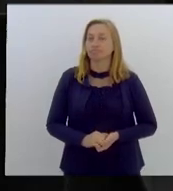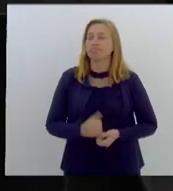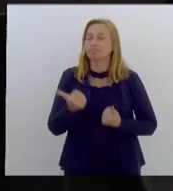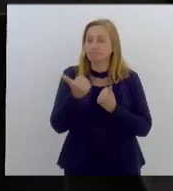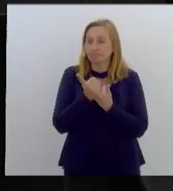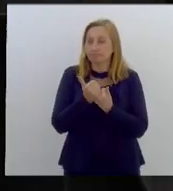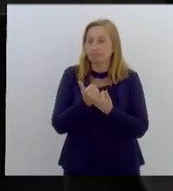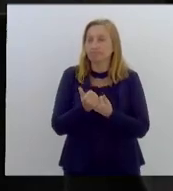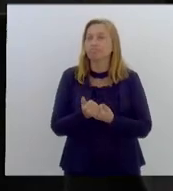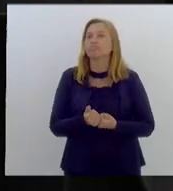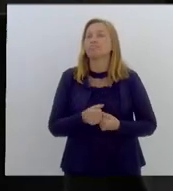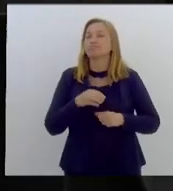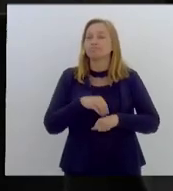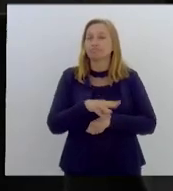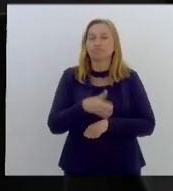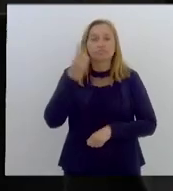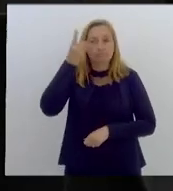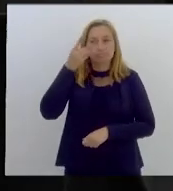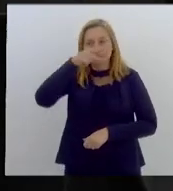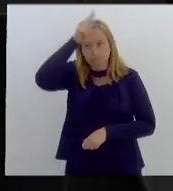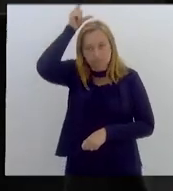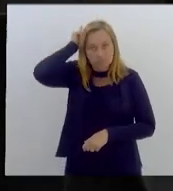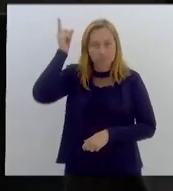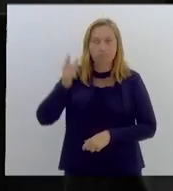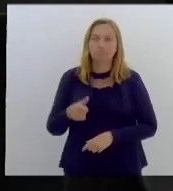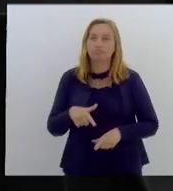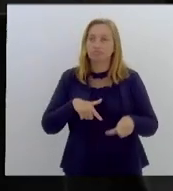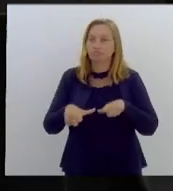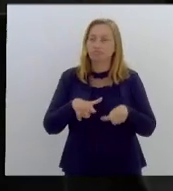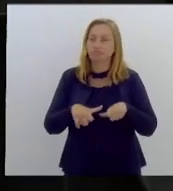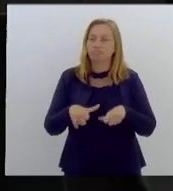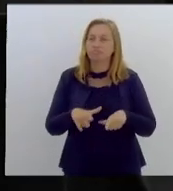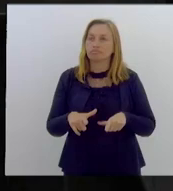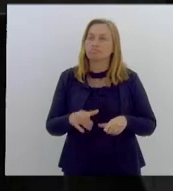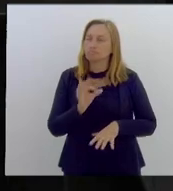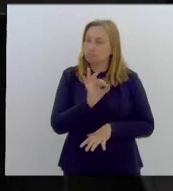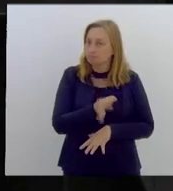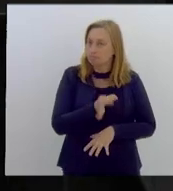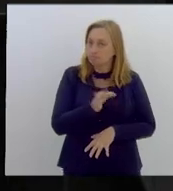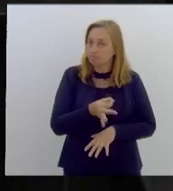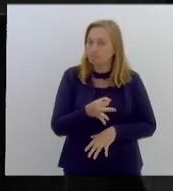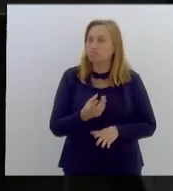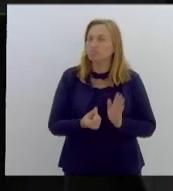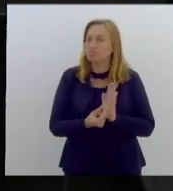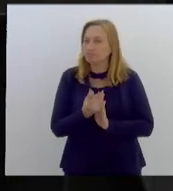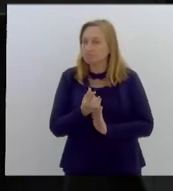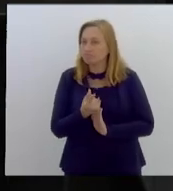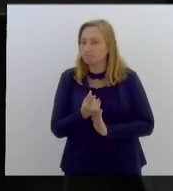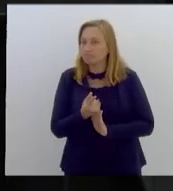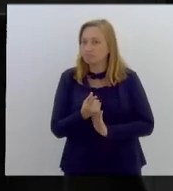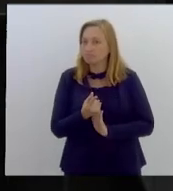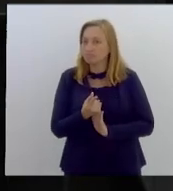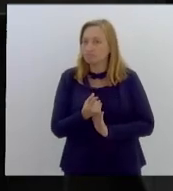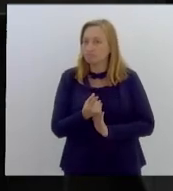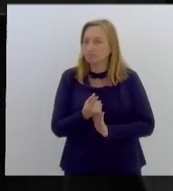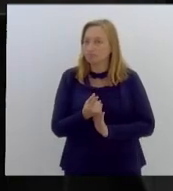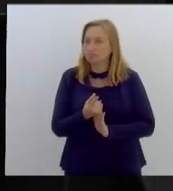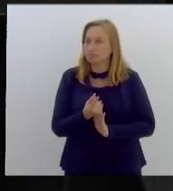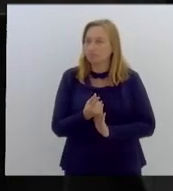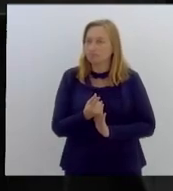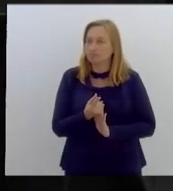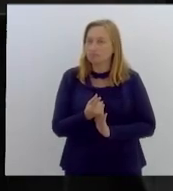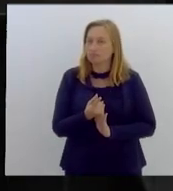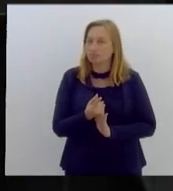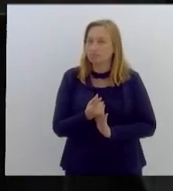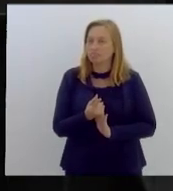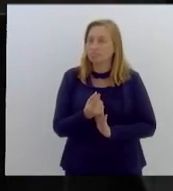apoiar esse destaque do deputado Luiz Paulo e vamos trabalhar para que, de fato, o orçamento seja